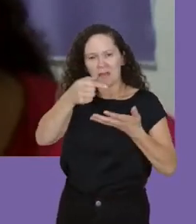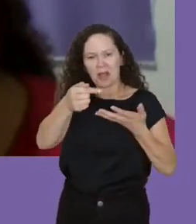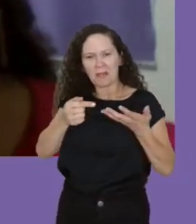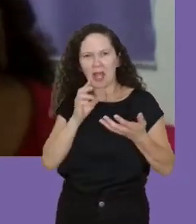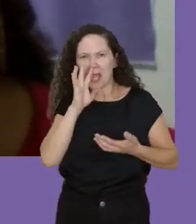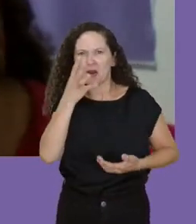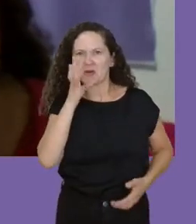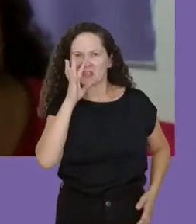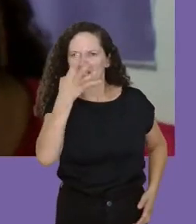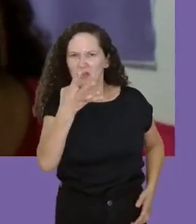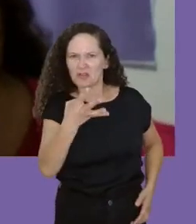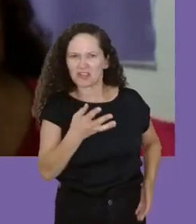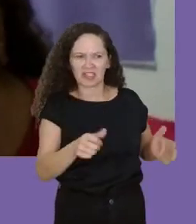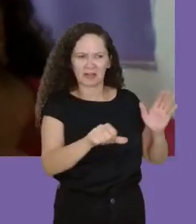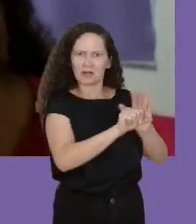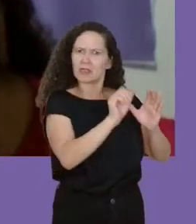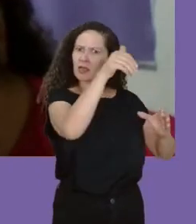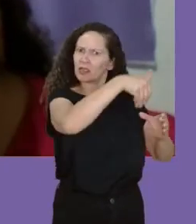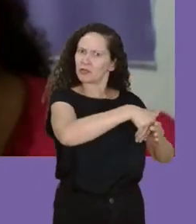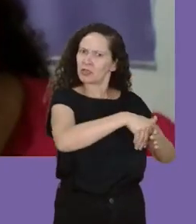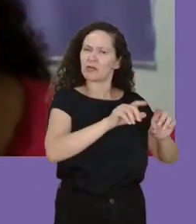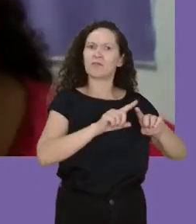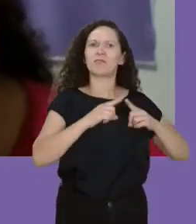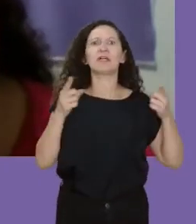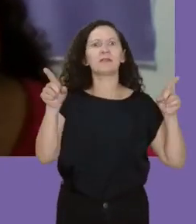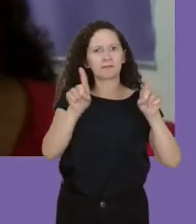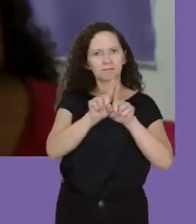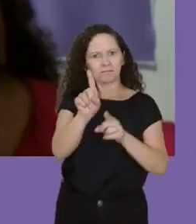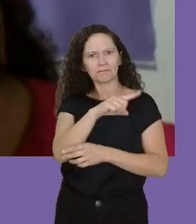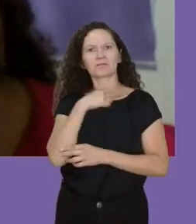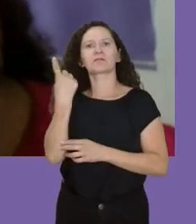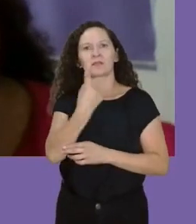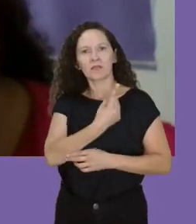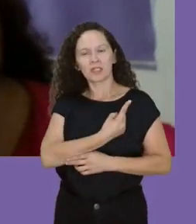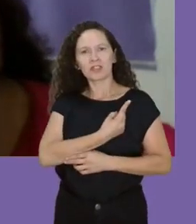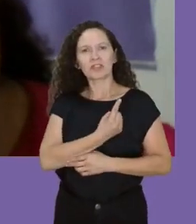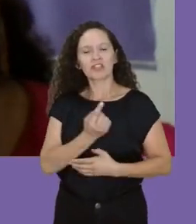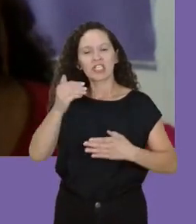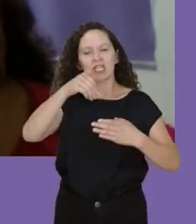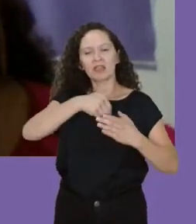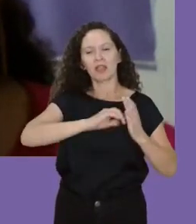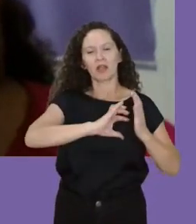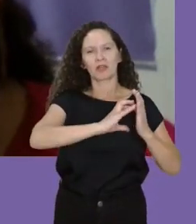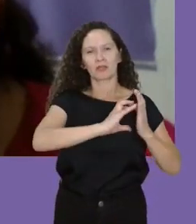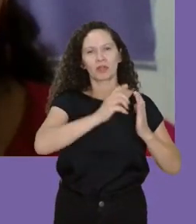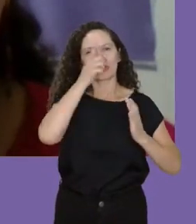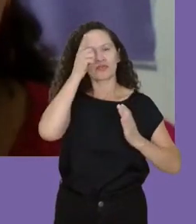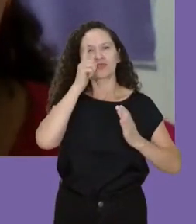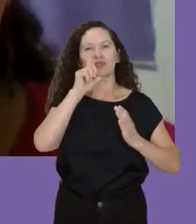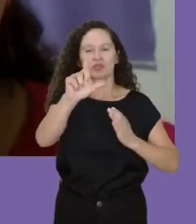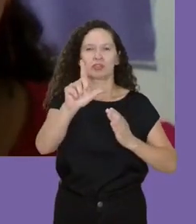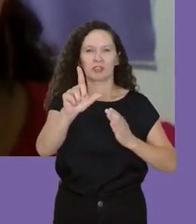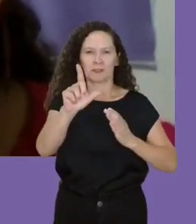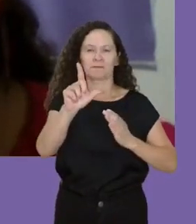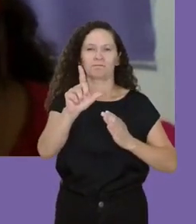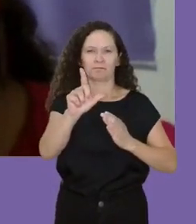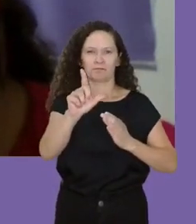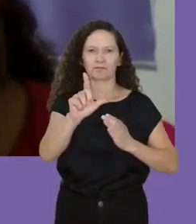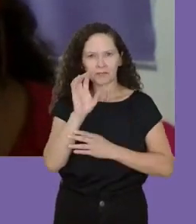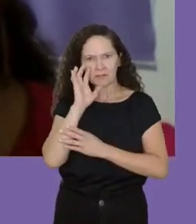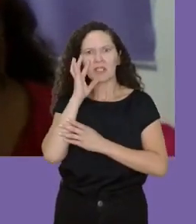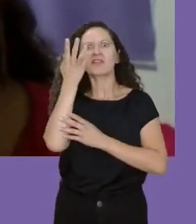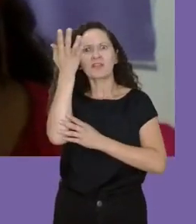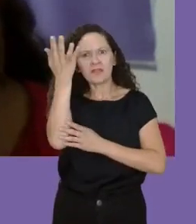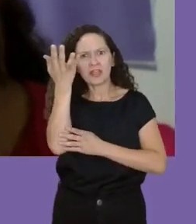né, denunciar como crime eleitoral, mas também a gente, internamente, a gente conseguir tomar as